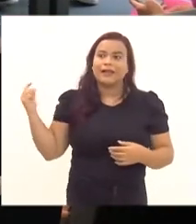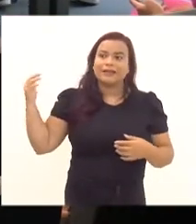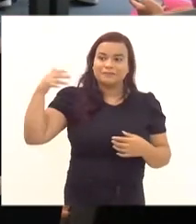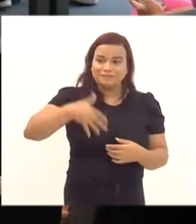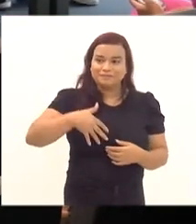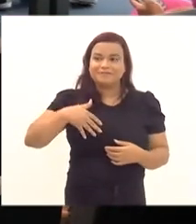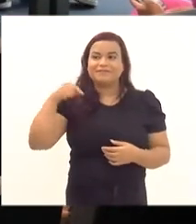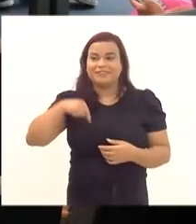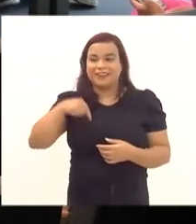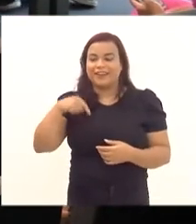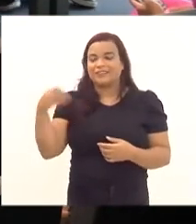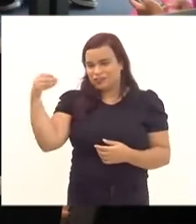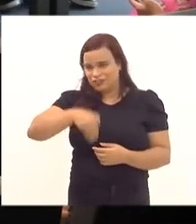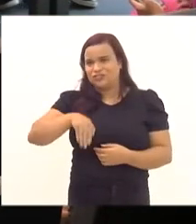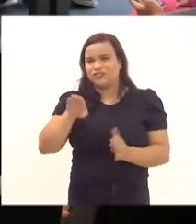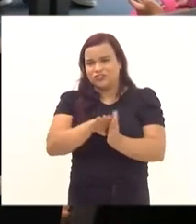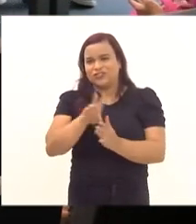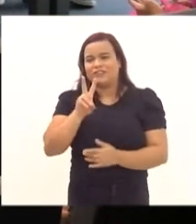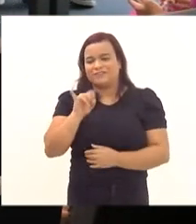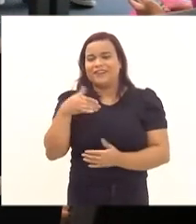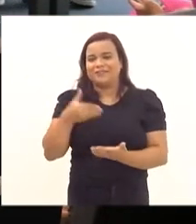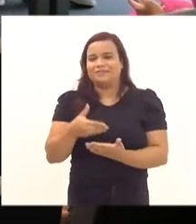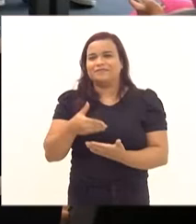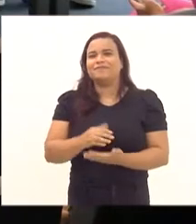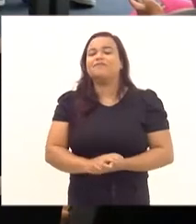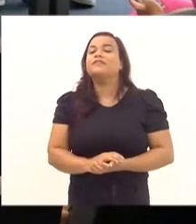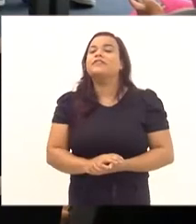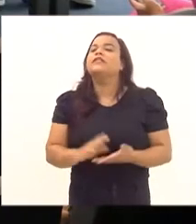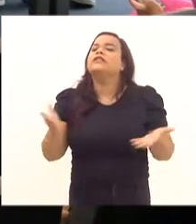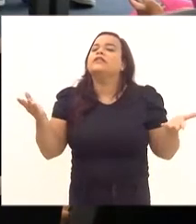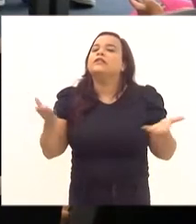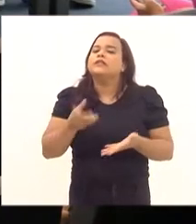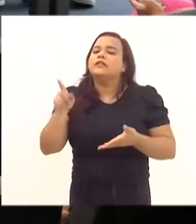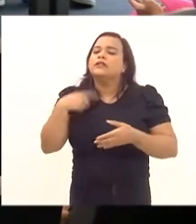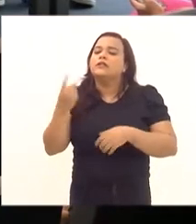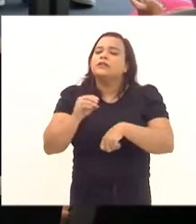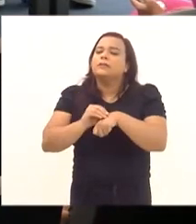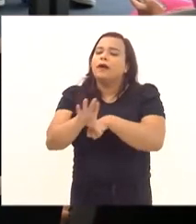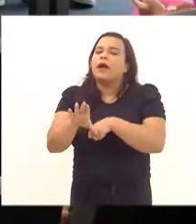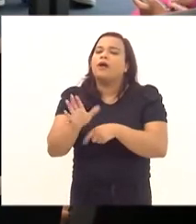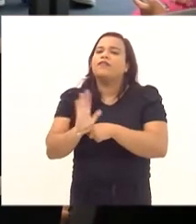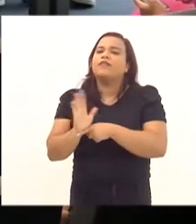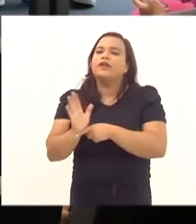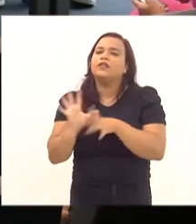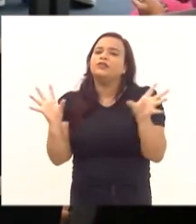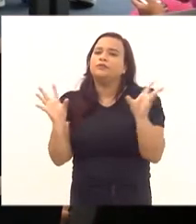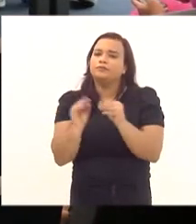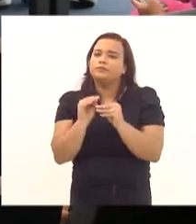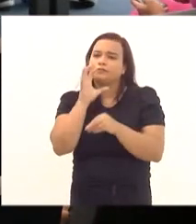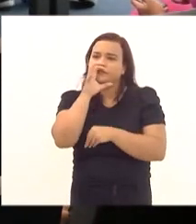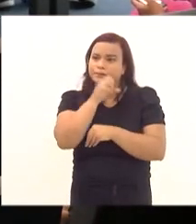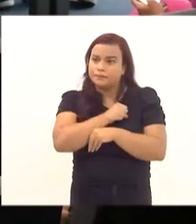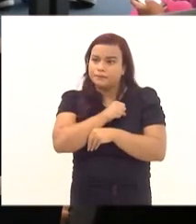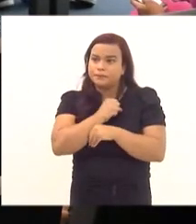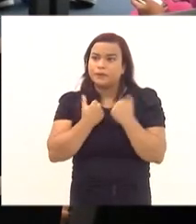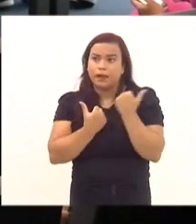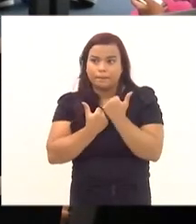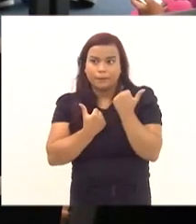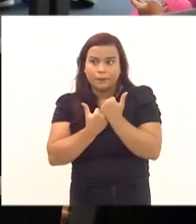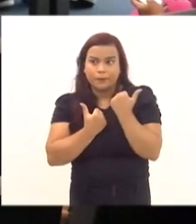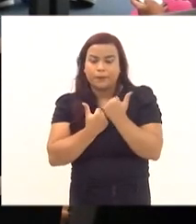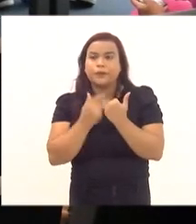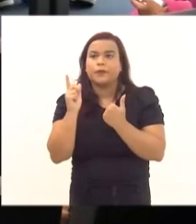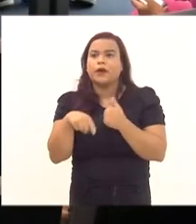já já ele chega aqui nós vamos passar agora rapidamente um vídeo de apoio um